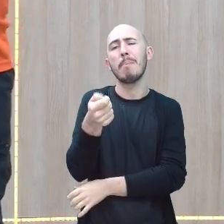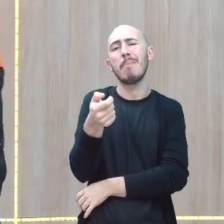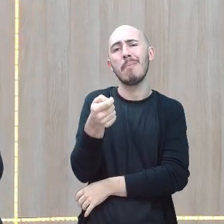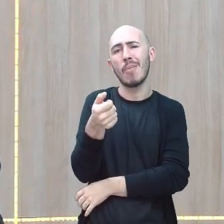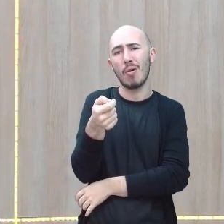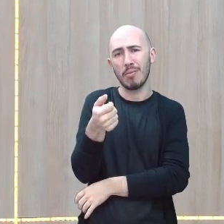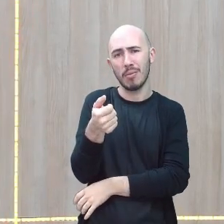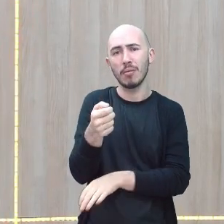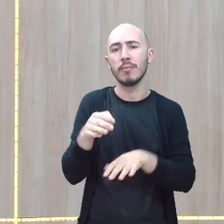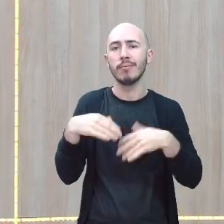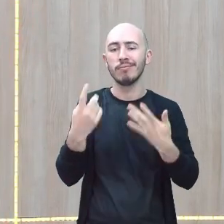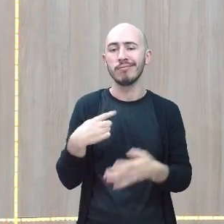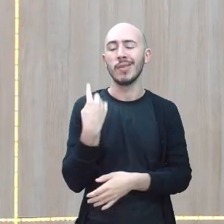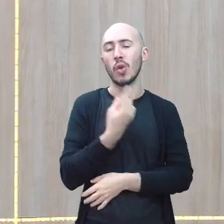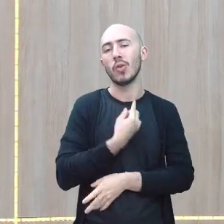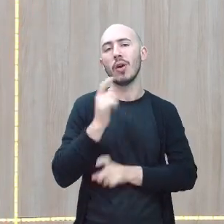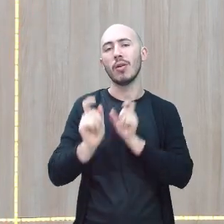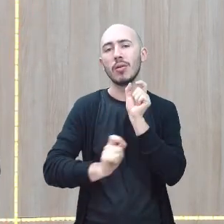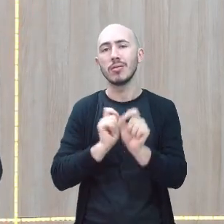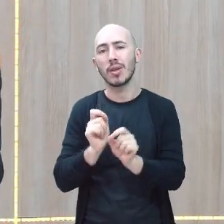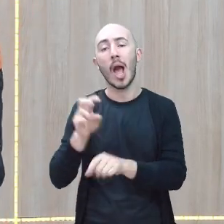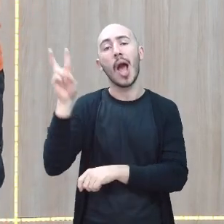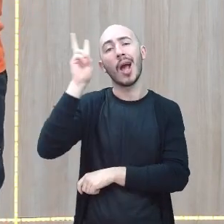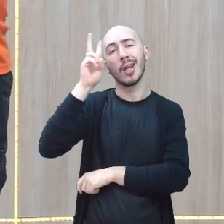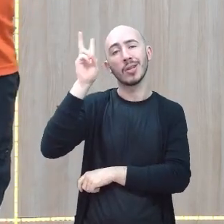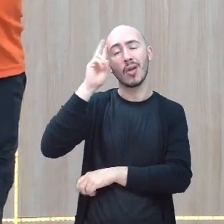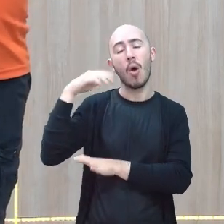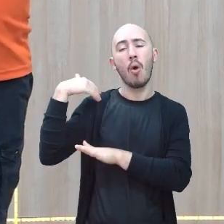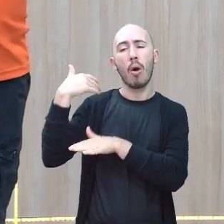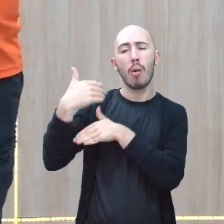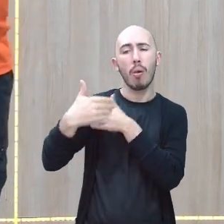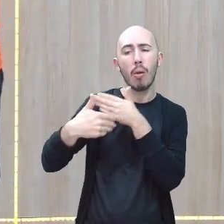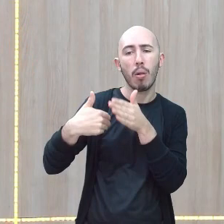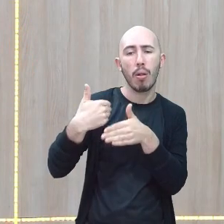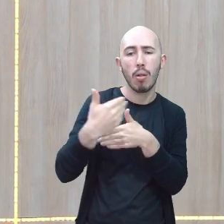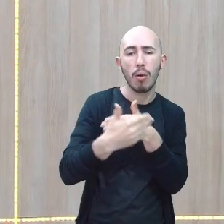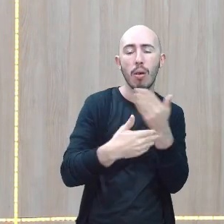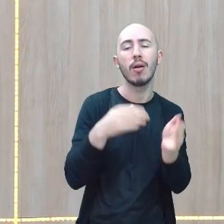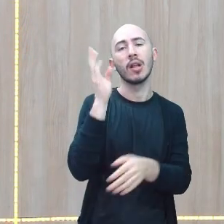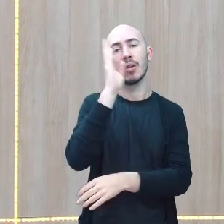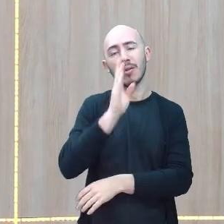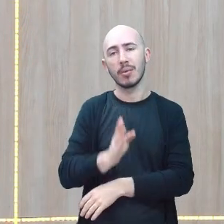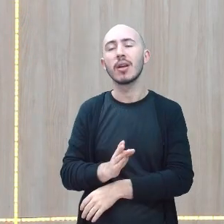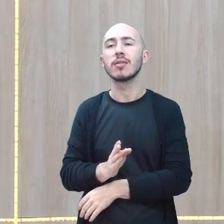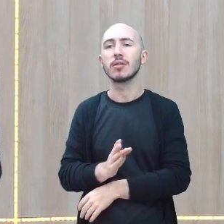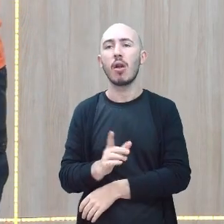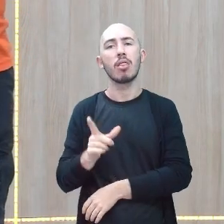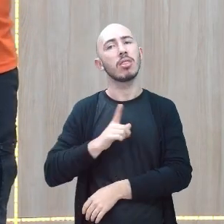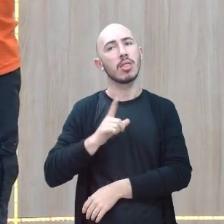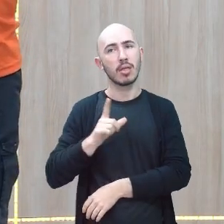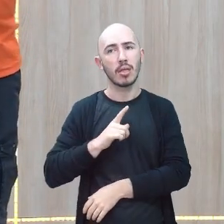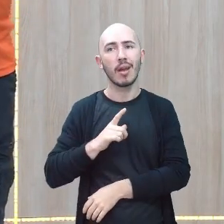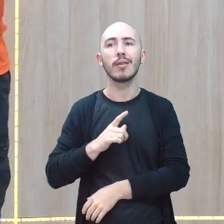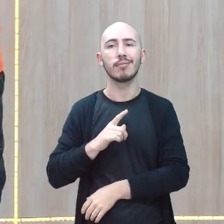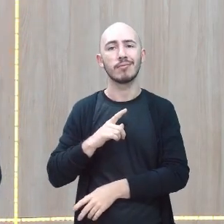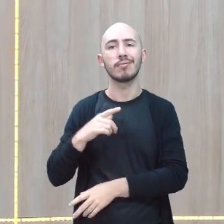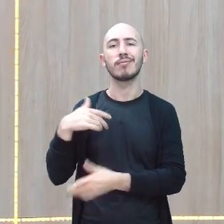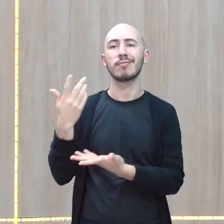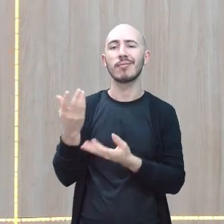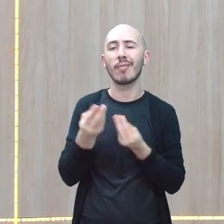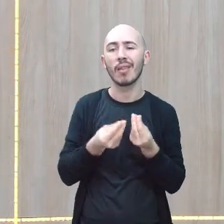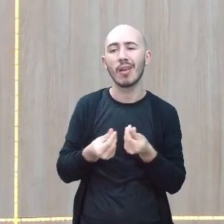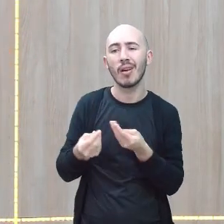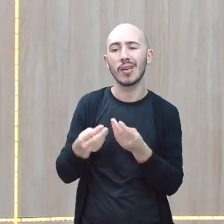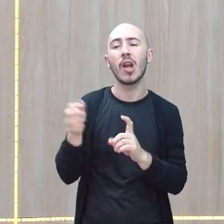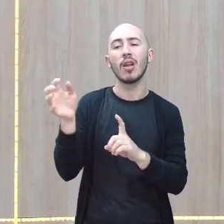tem ainda uma história do Brasil, a gente tem ainda resquícios, né, de uma